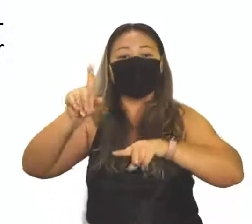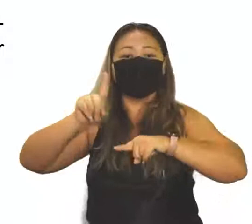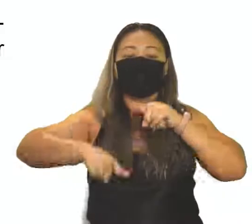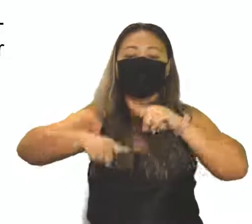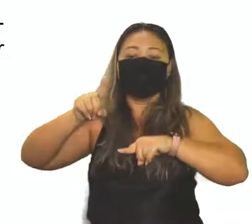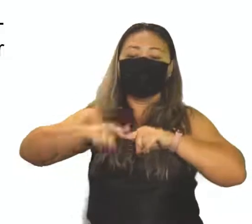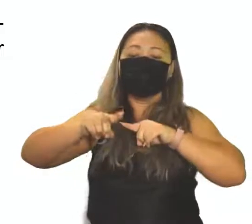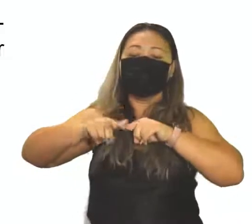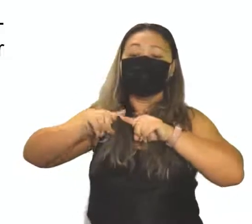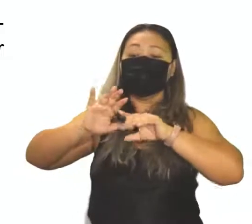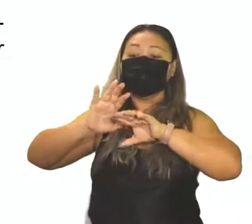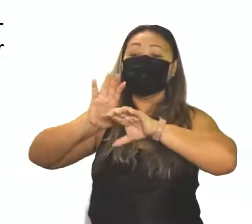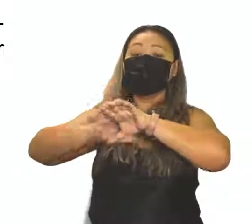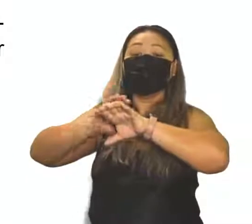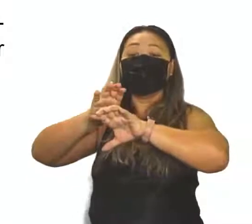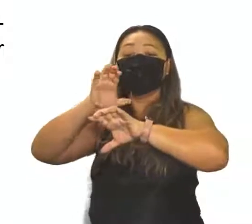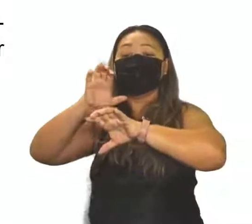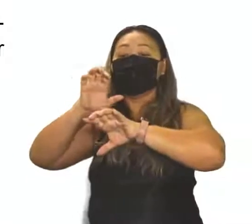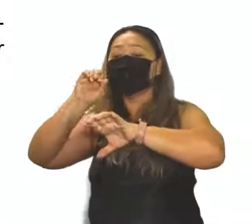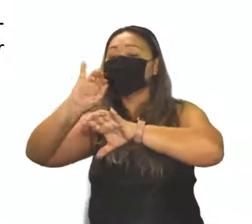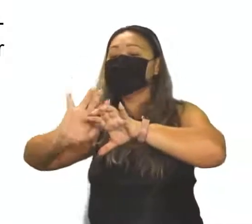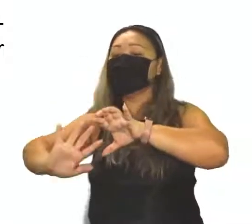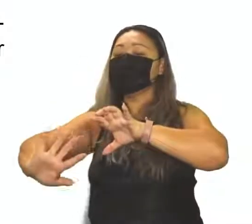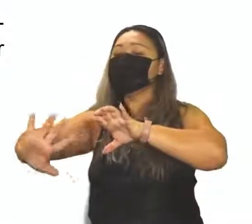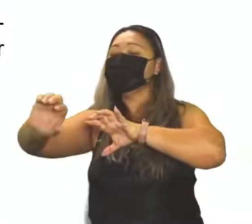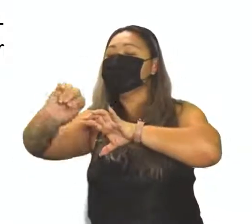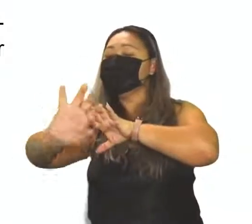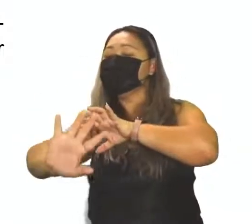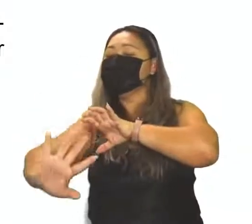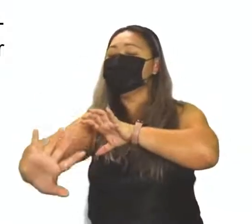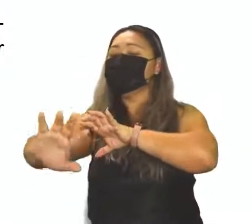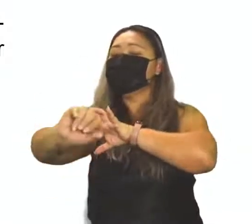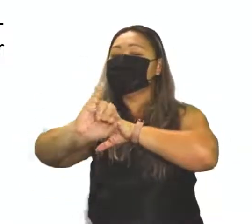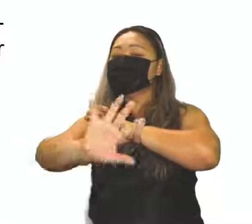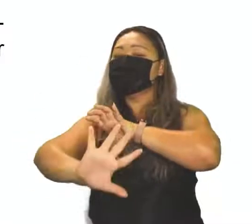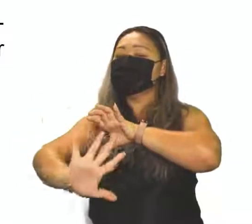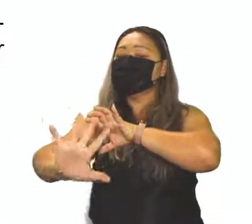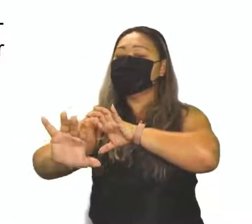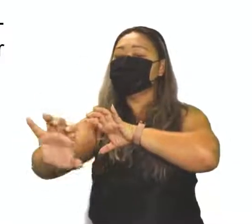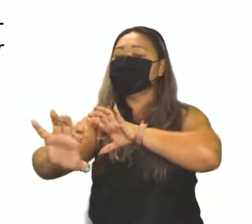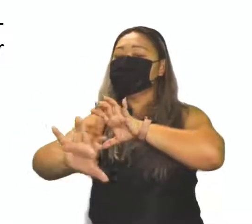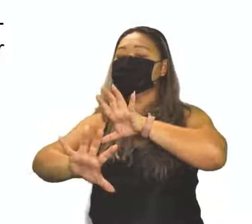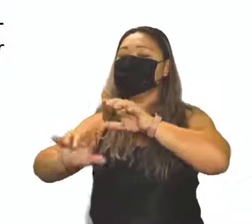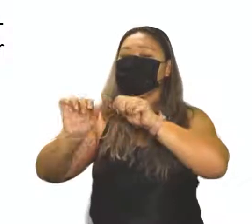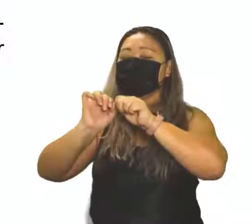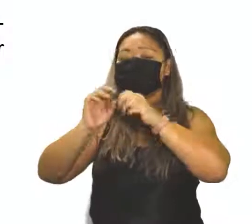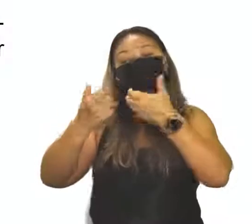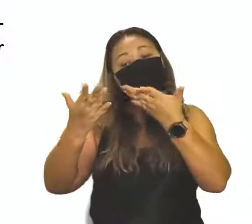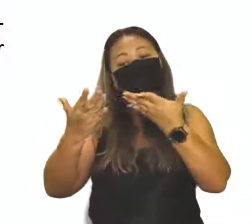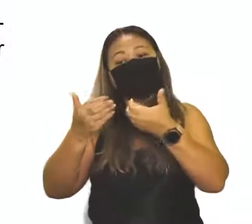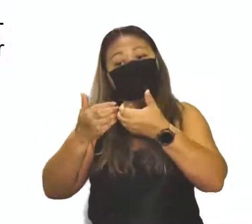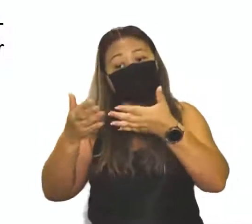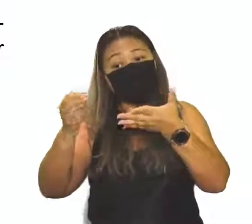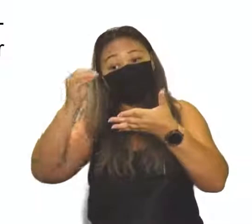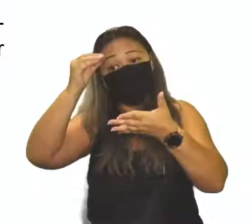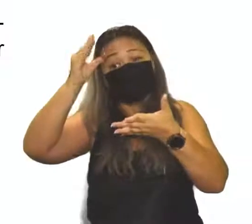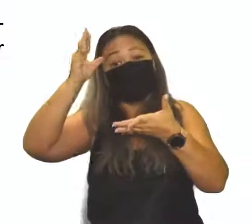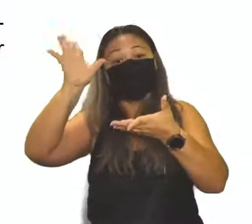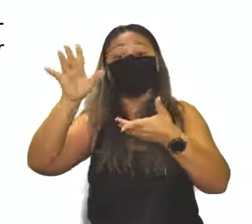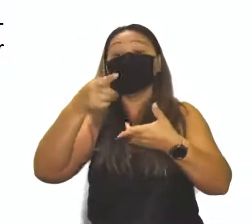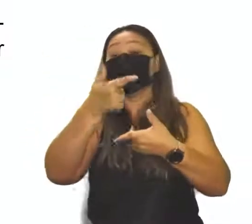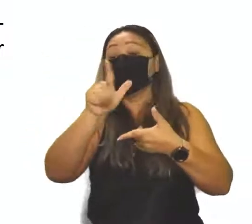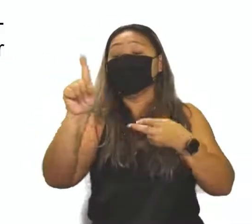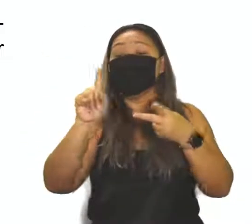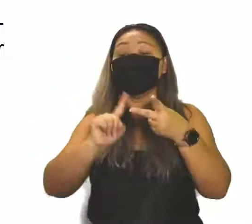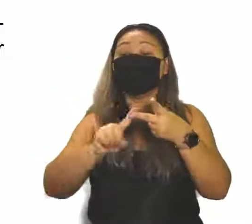as sombras e imagens das coisas sensíveis. Tá? Estamos fazendo uma introdução sobre o conhecimento. O outro